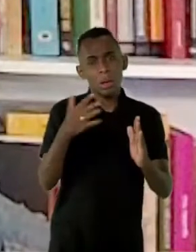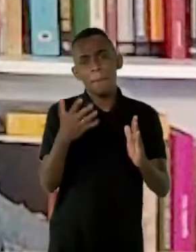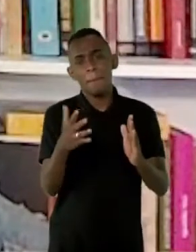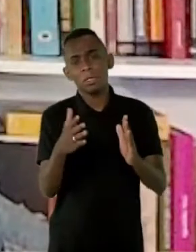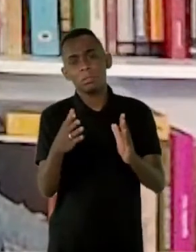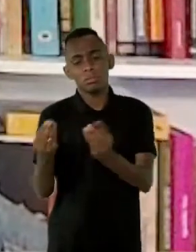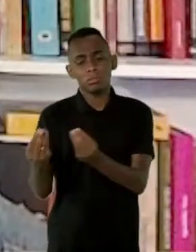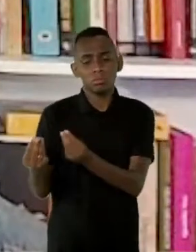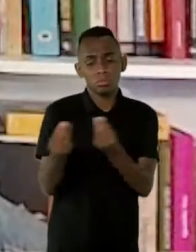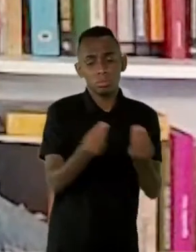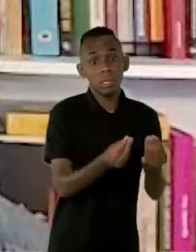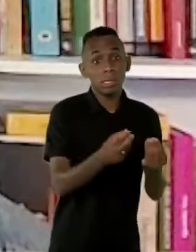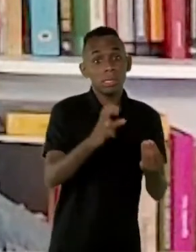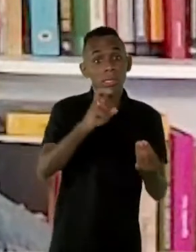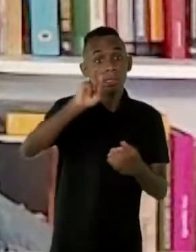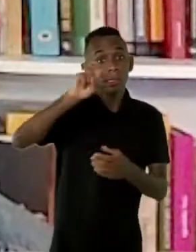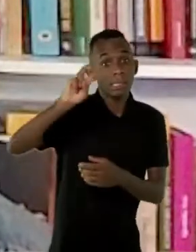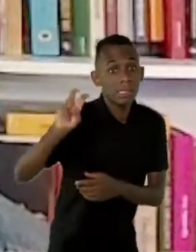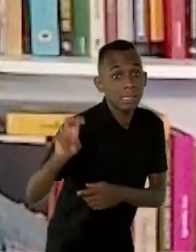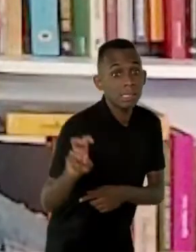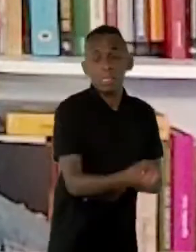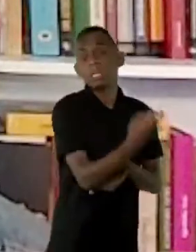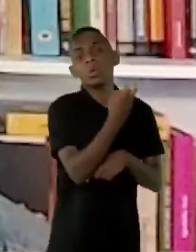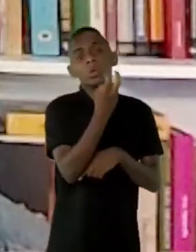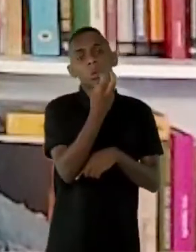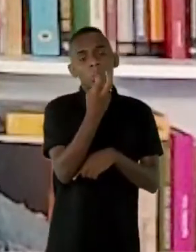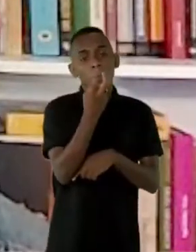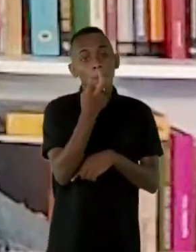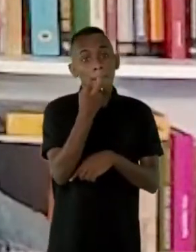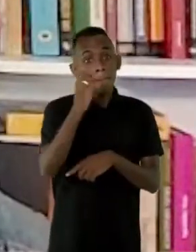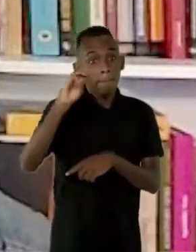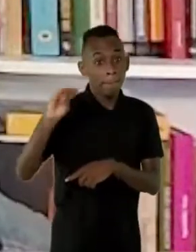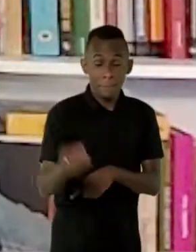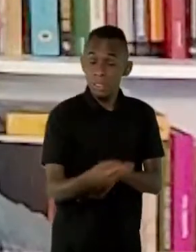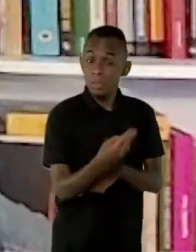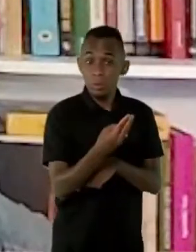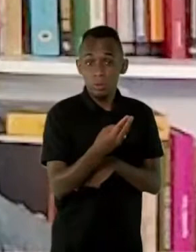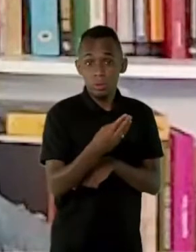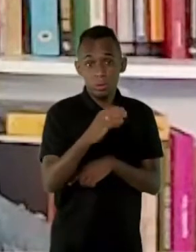5 milhões de cruzeiros. Ou seja, dava para comprar